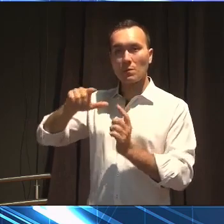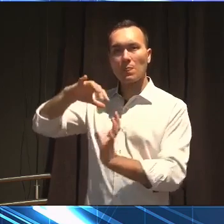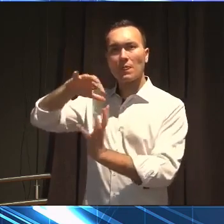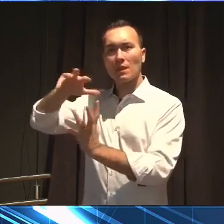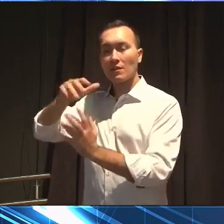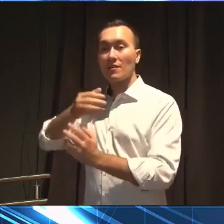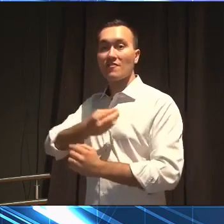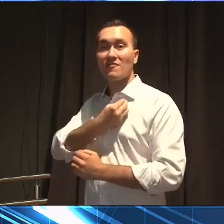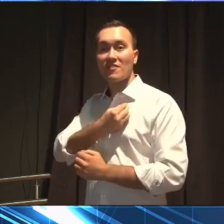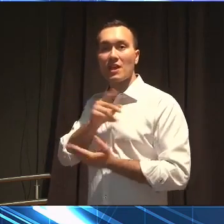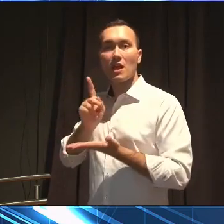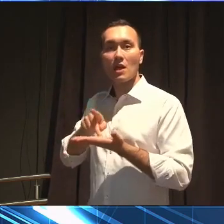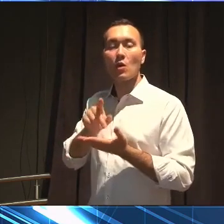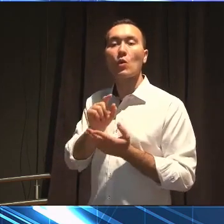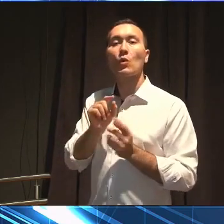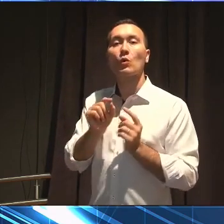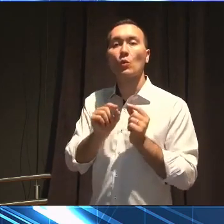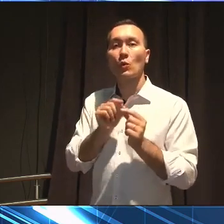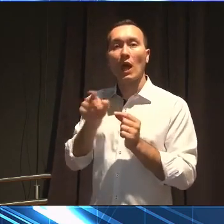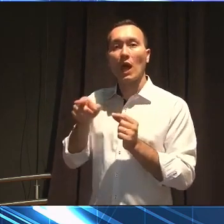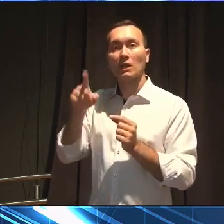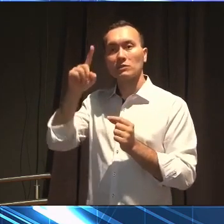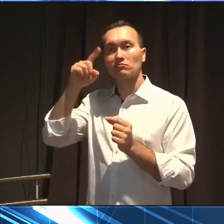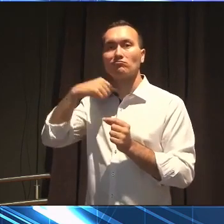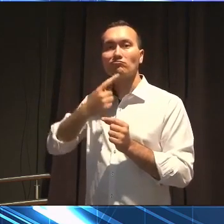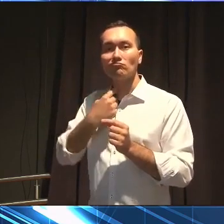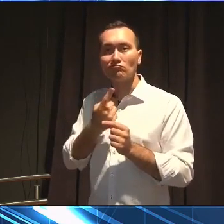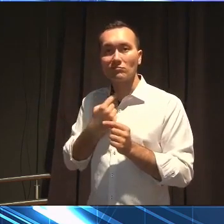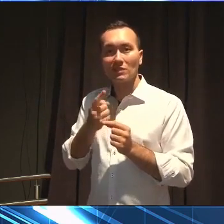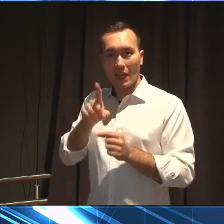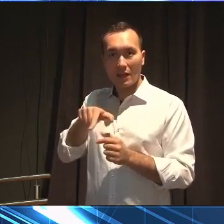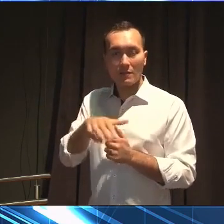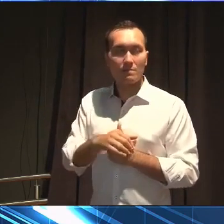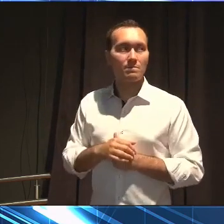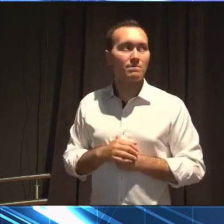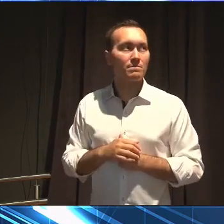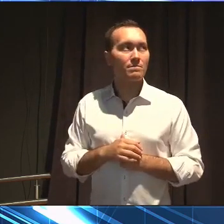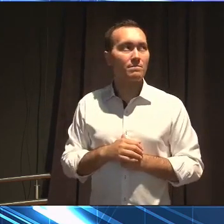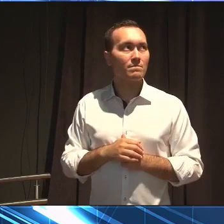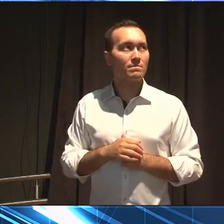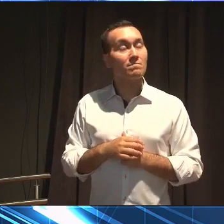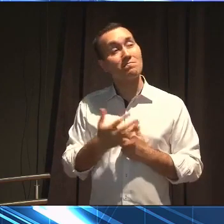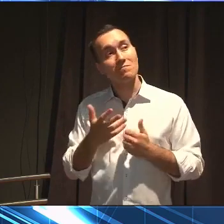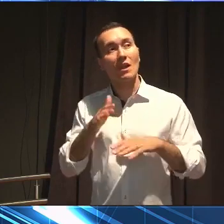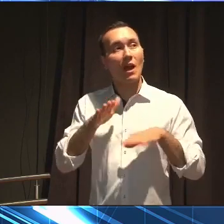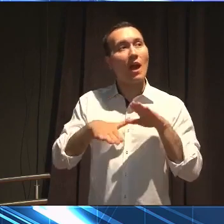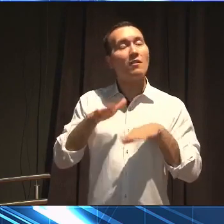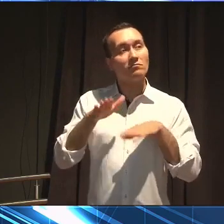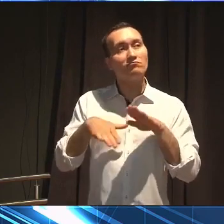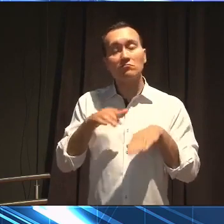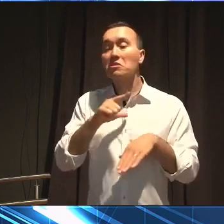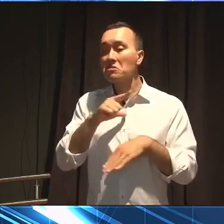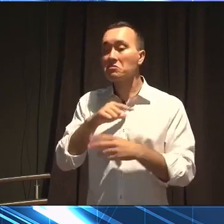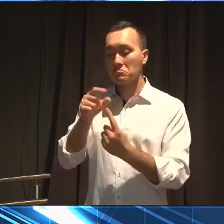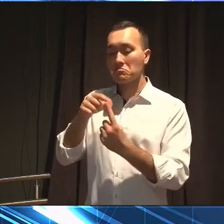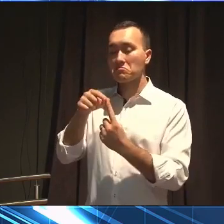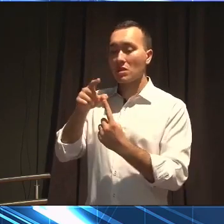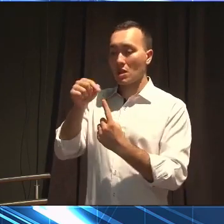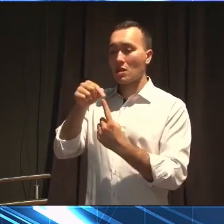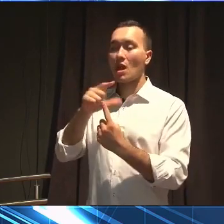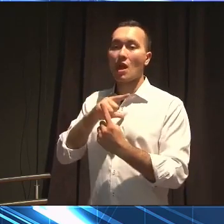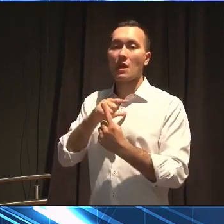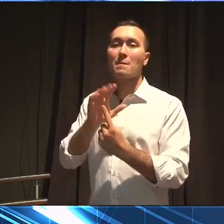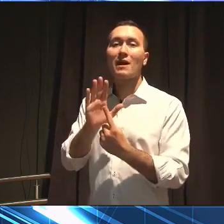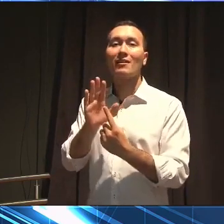é coisas que a gente tem bastante, que é uma bagagem, tá? Bem,